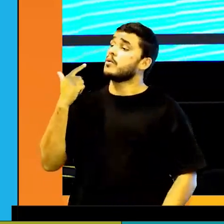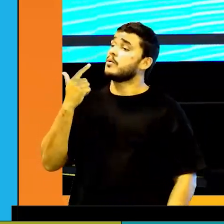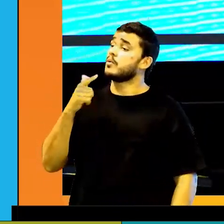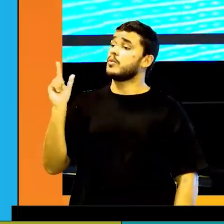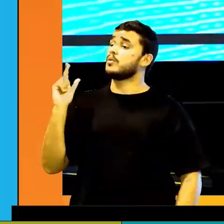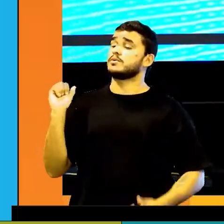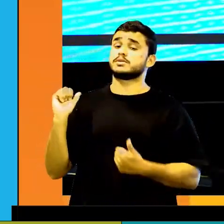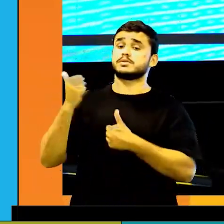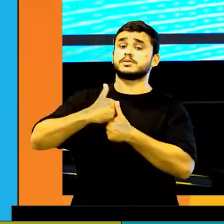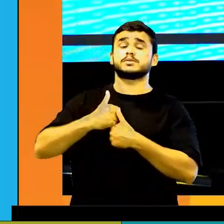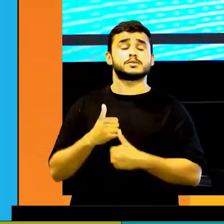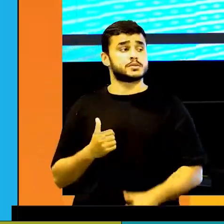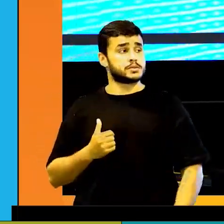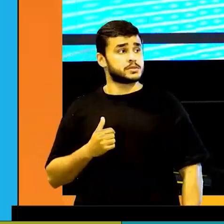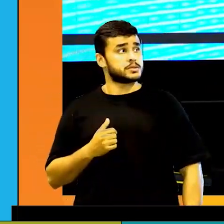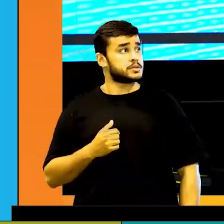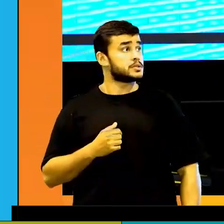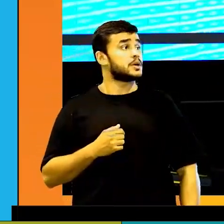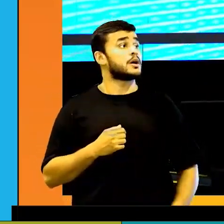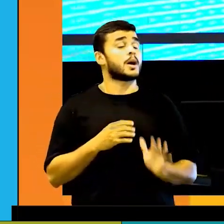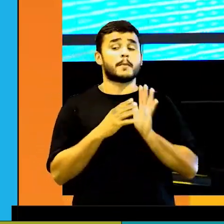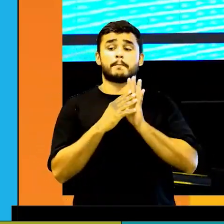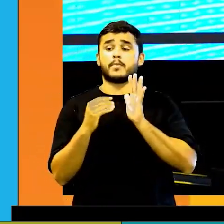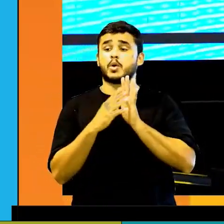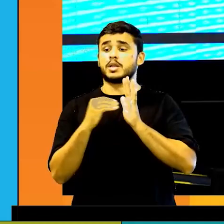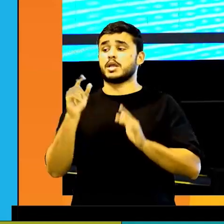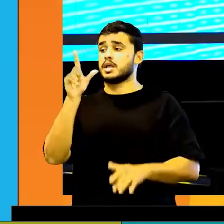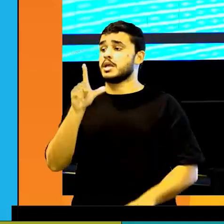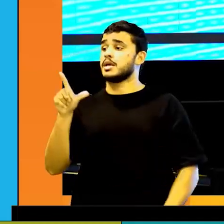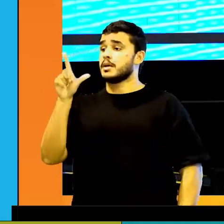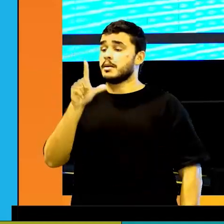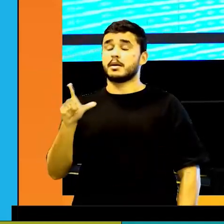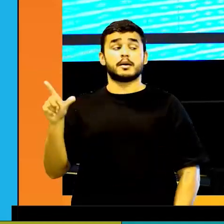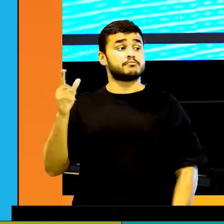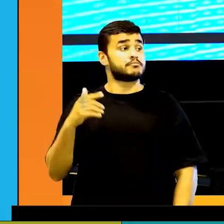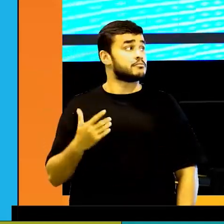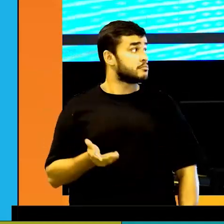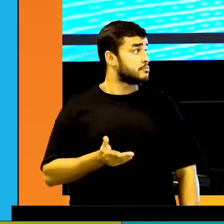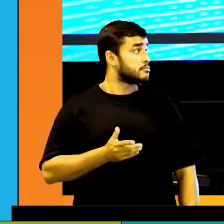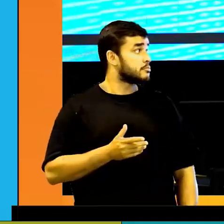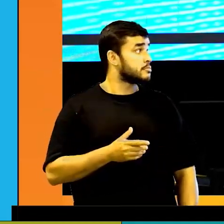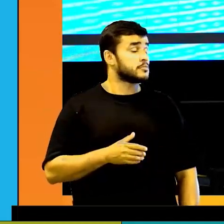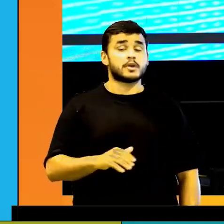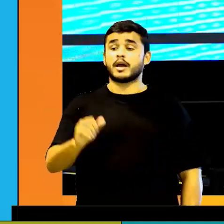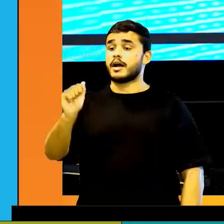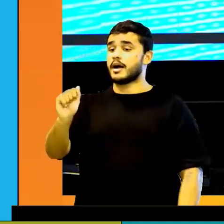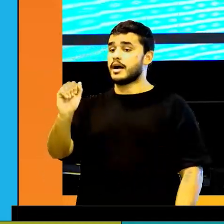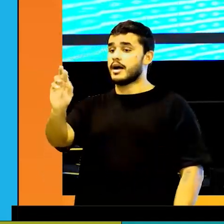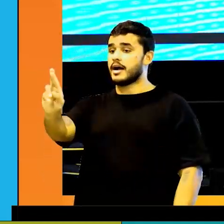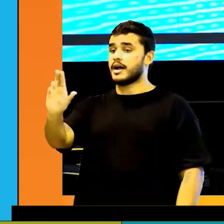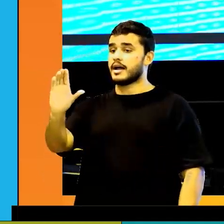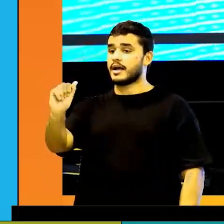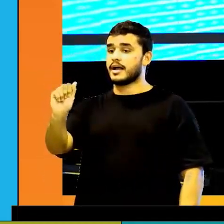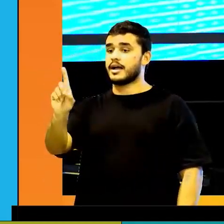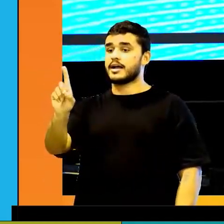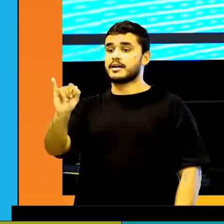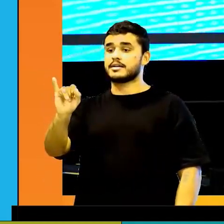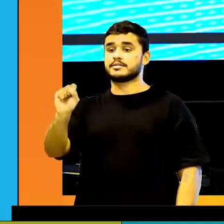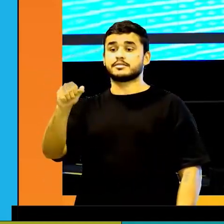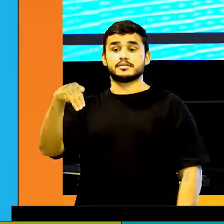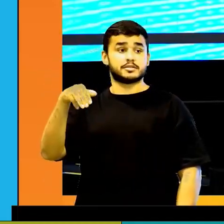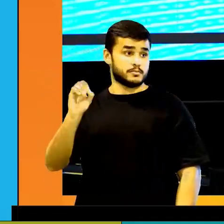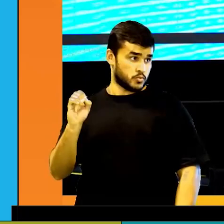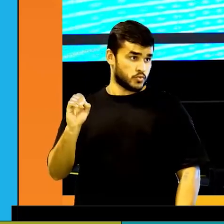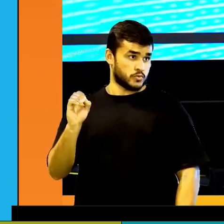escola literária? Depois do Barroco, foi o arcadismo. Aí na sequência